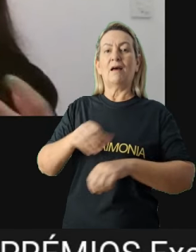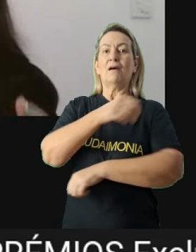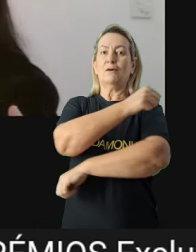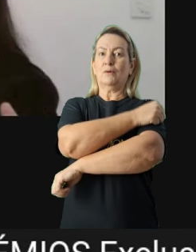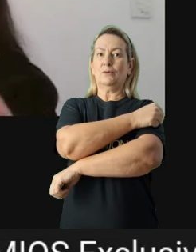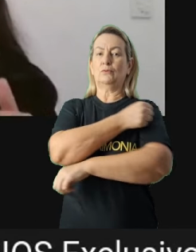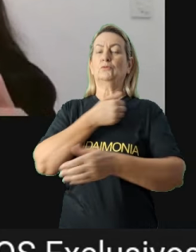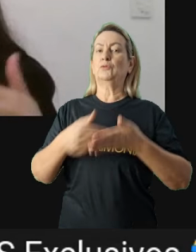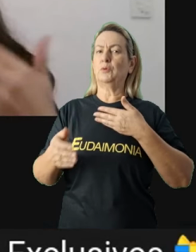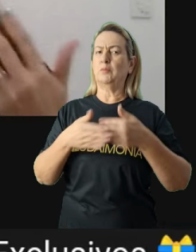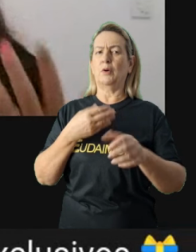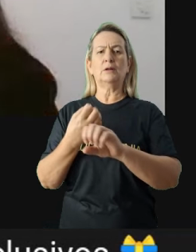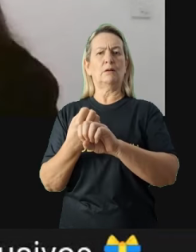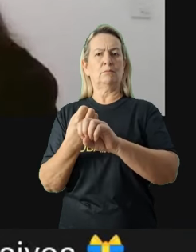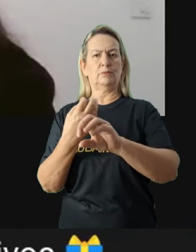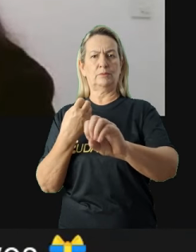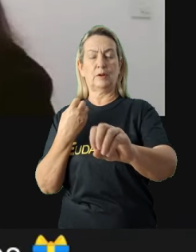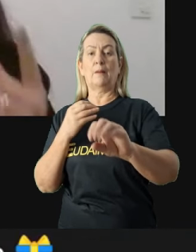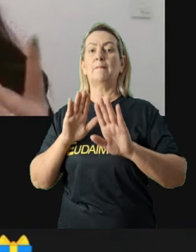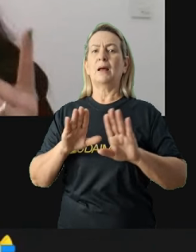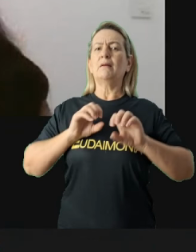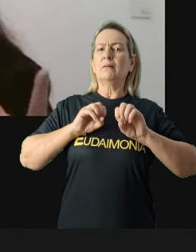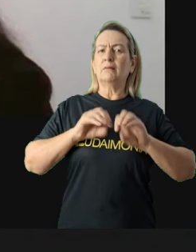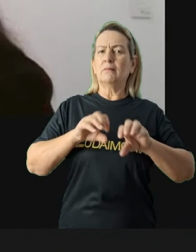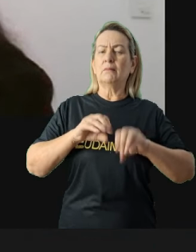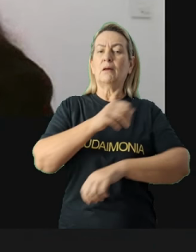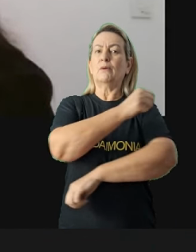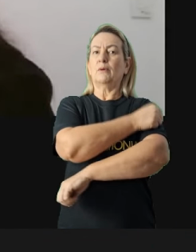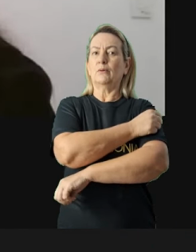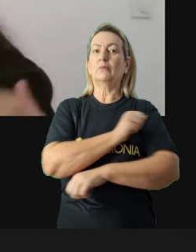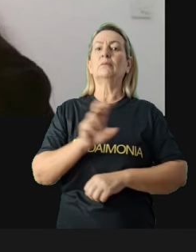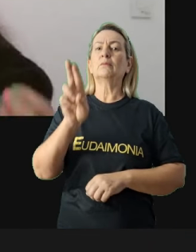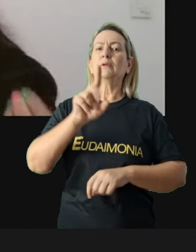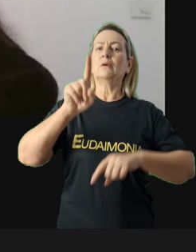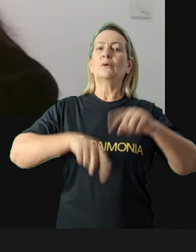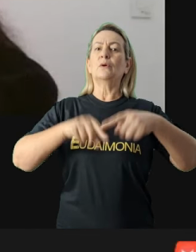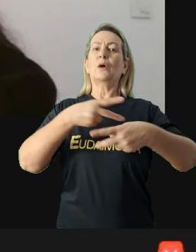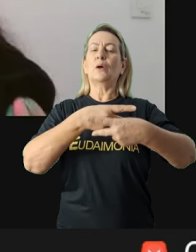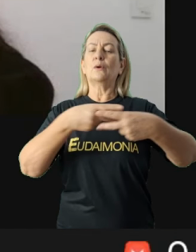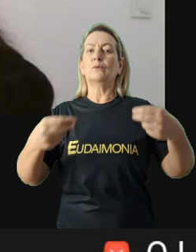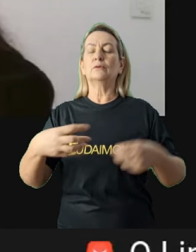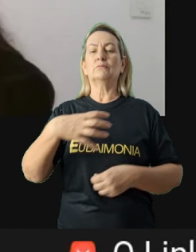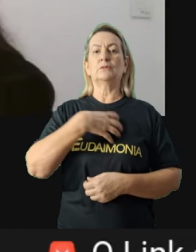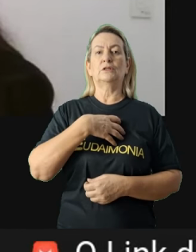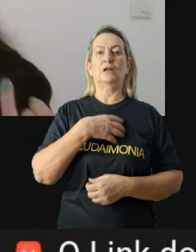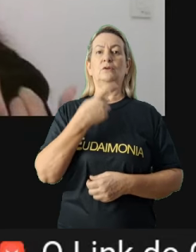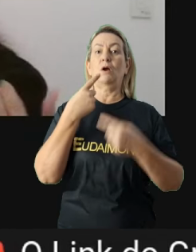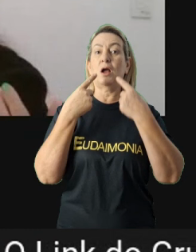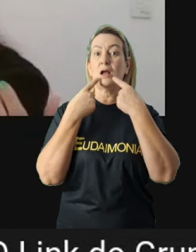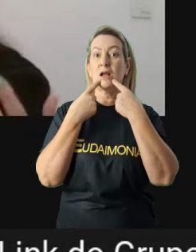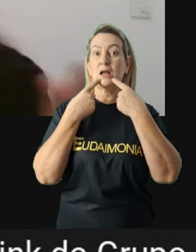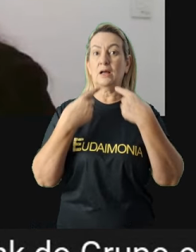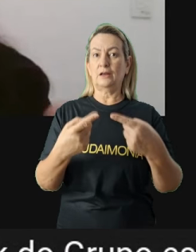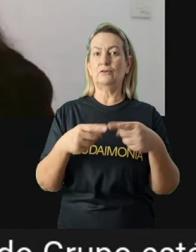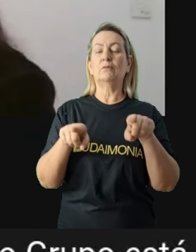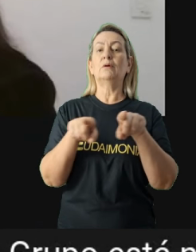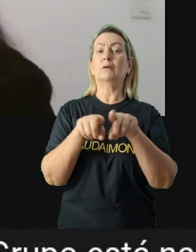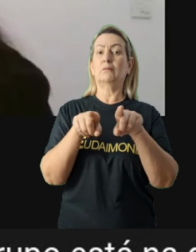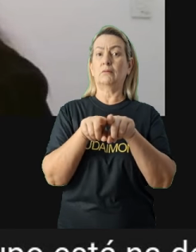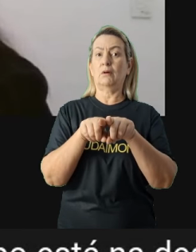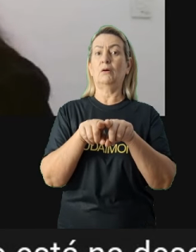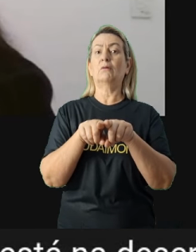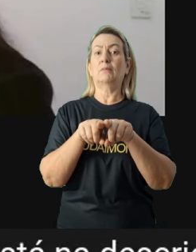surgindo agora e ensinar o aluno, mesmo no EAD, isso é possível, ensinar o aluno a utilizar o recurso de forma crítica e, claro,